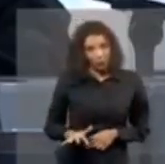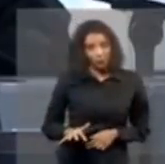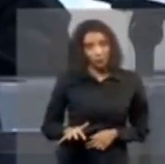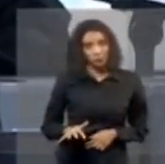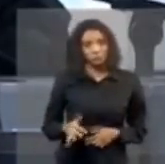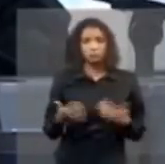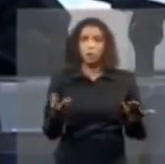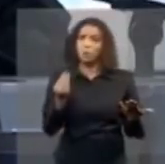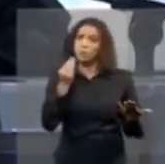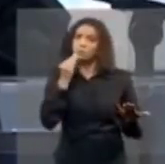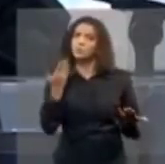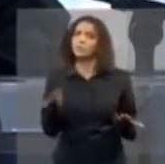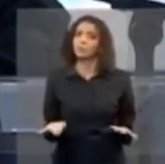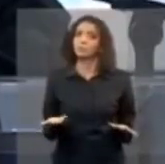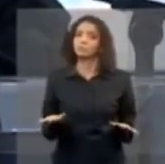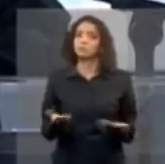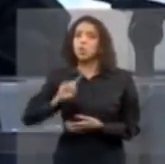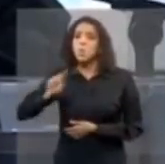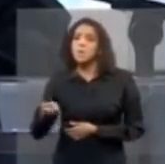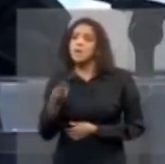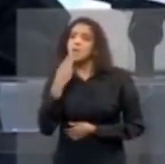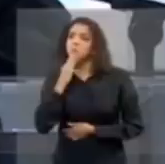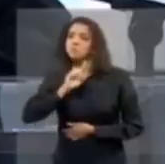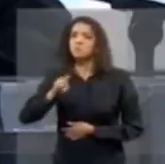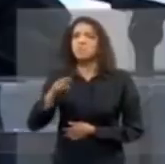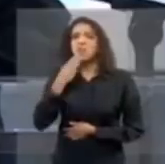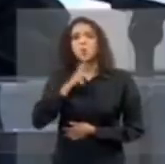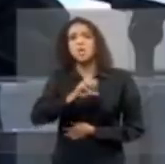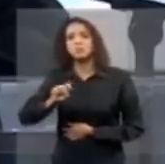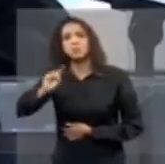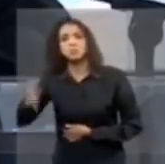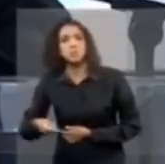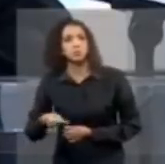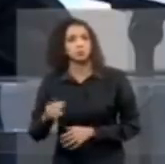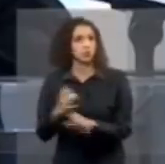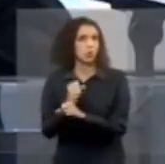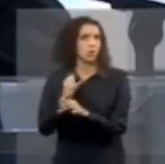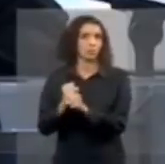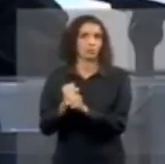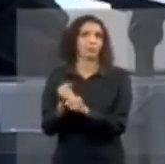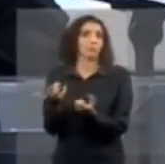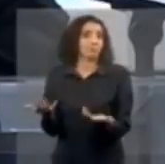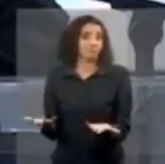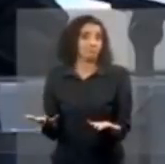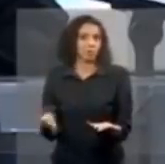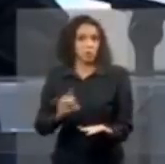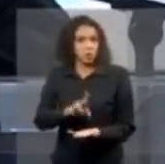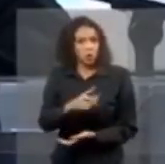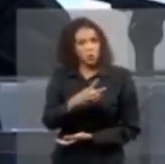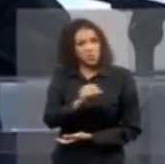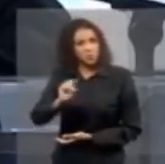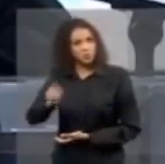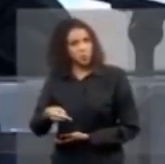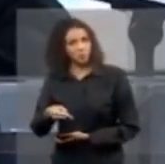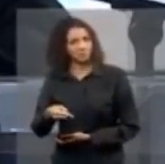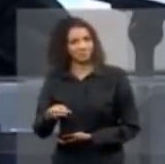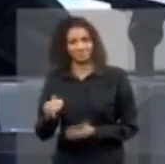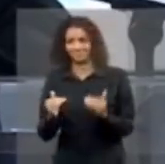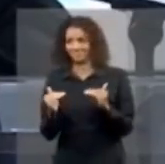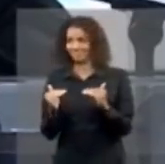provocados, deveria haver entre 1 milhão e 1 milhão e meio de internações totais de abortos, e não apenas 200